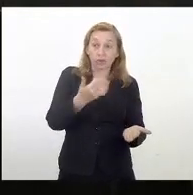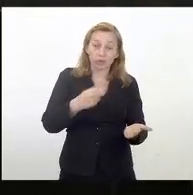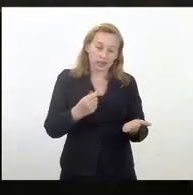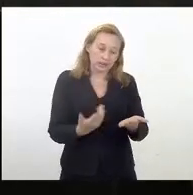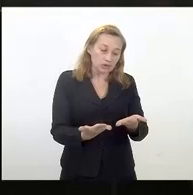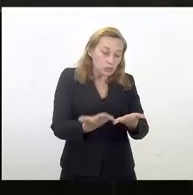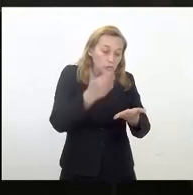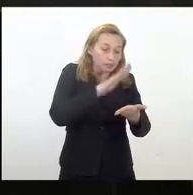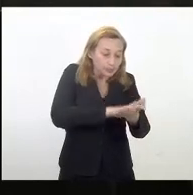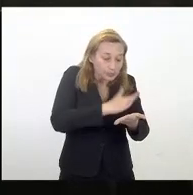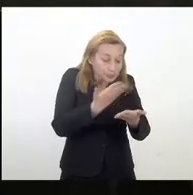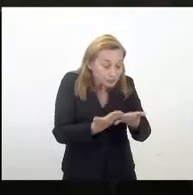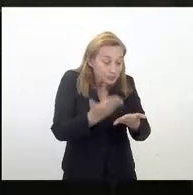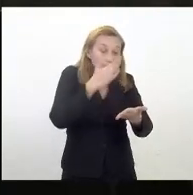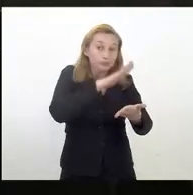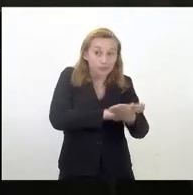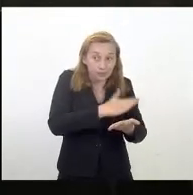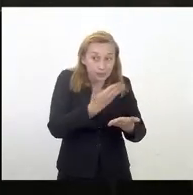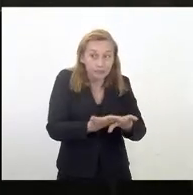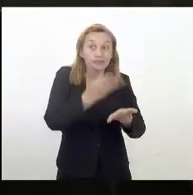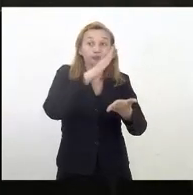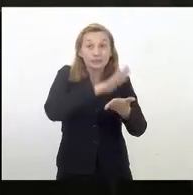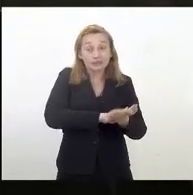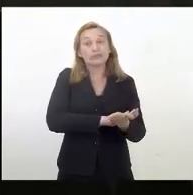página por página